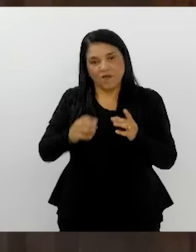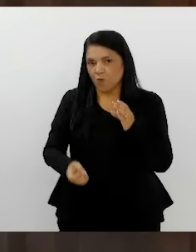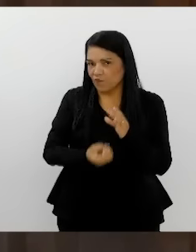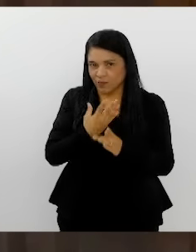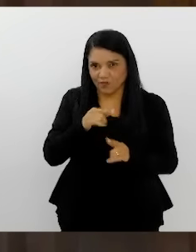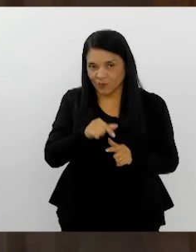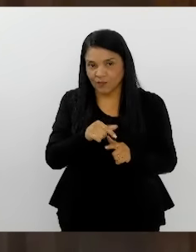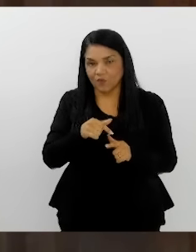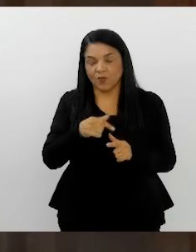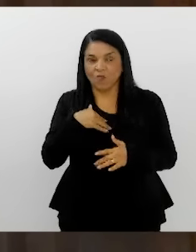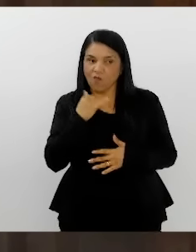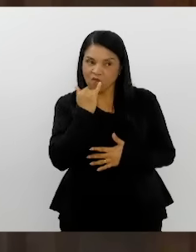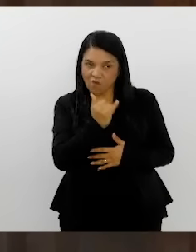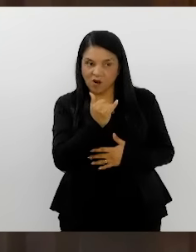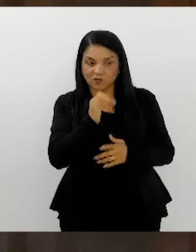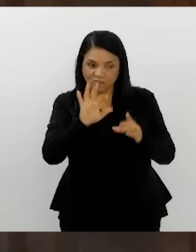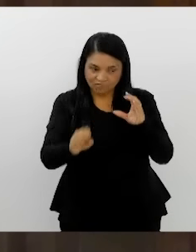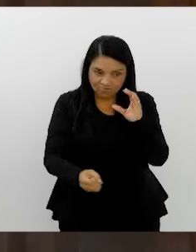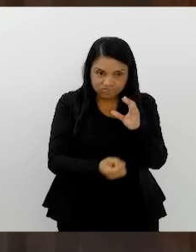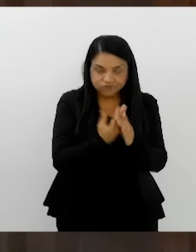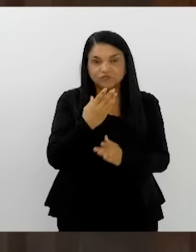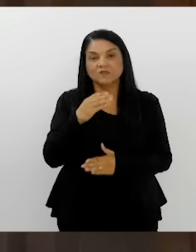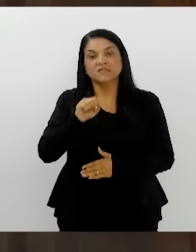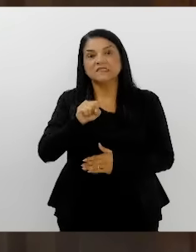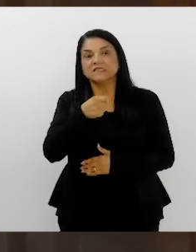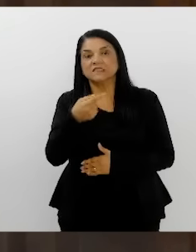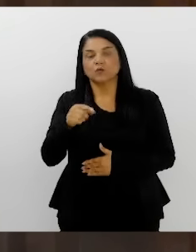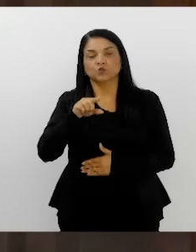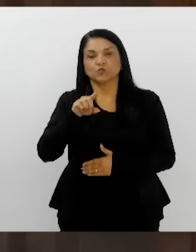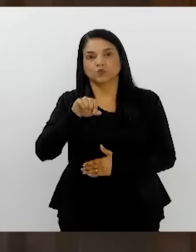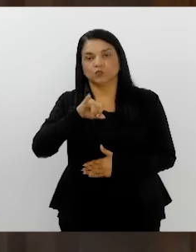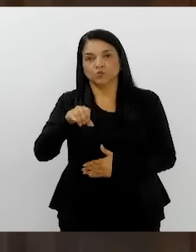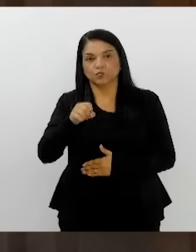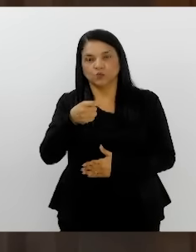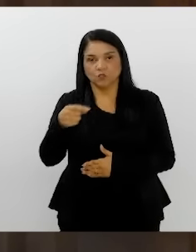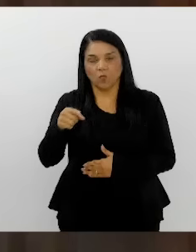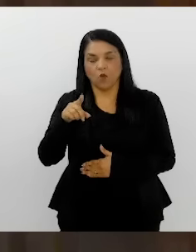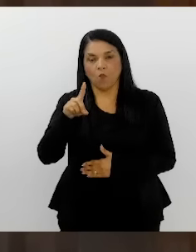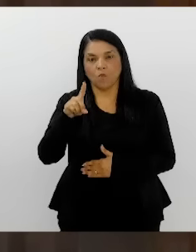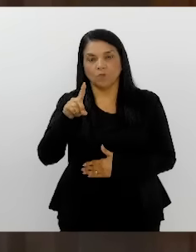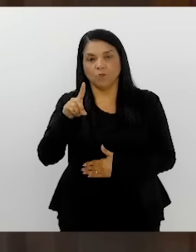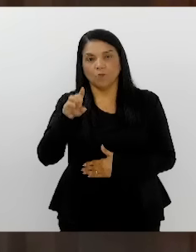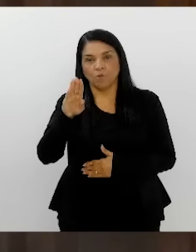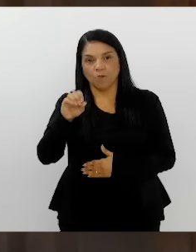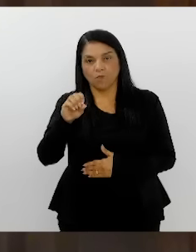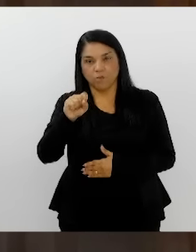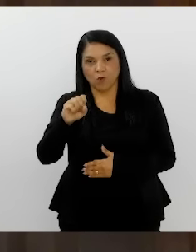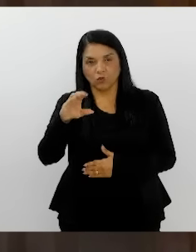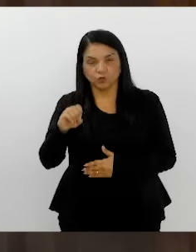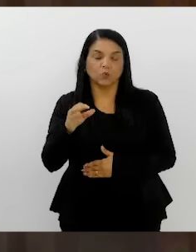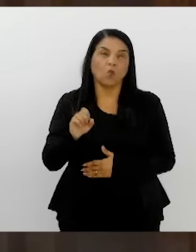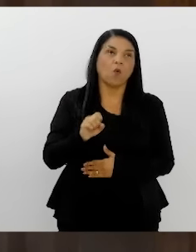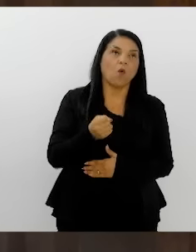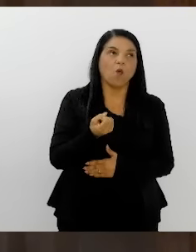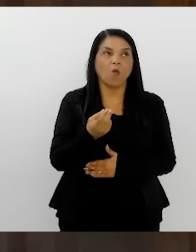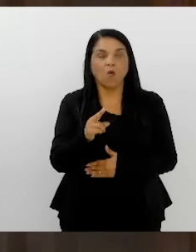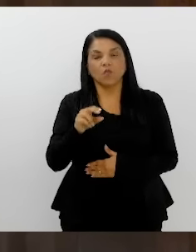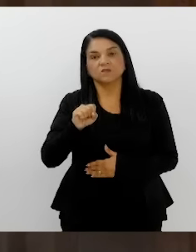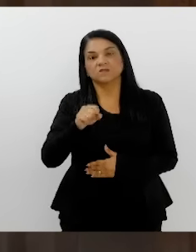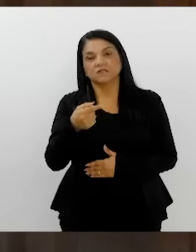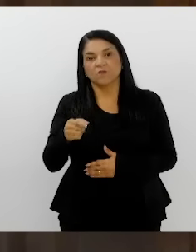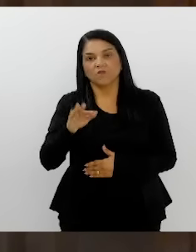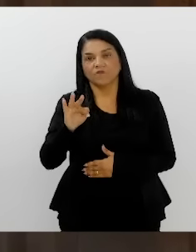tivéssemos hoje aqui homenageando São João Bosco, se tivéssemos aqui hoje homenageando São Francisco de Assis ou Santo Inácio de Loyola, eu